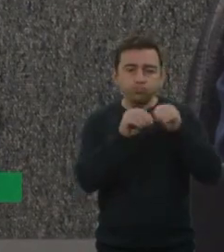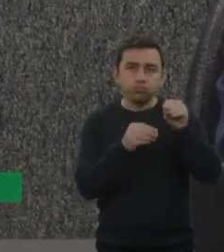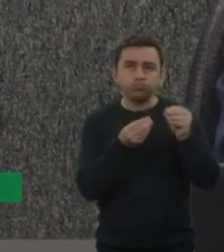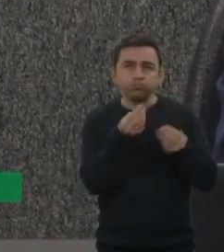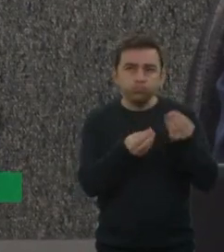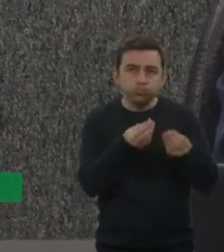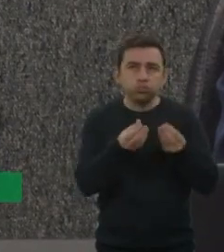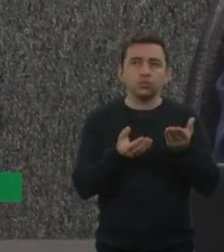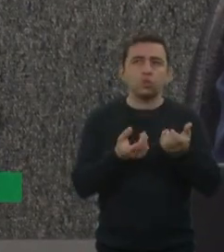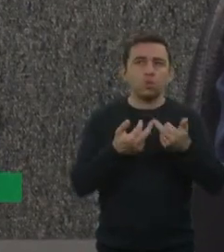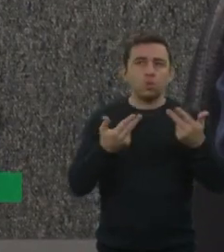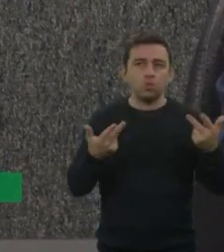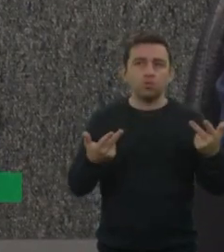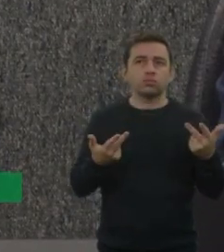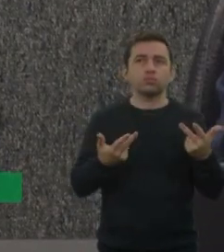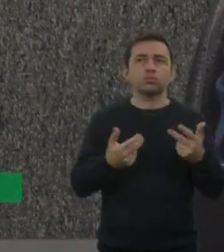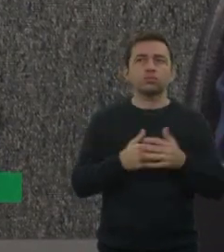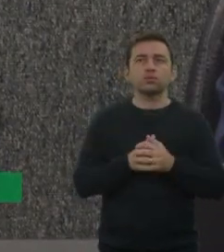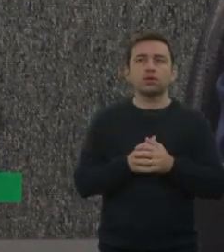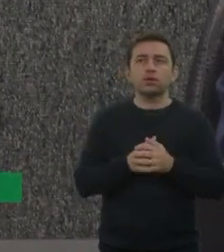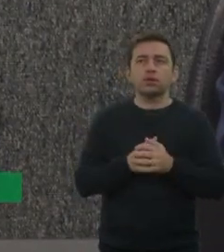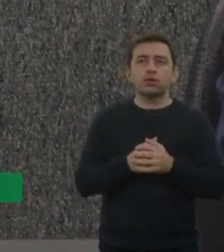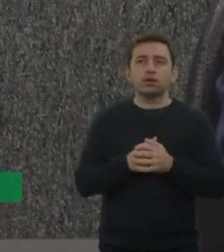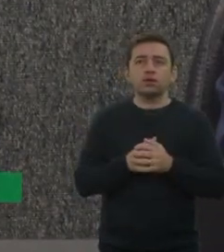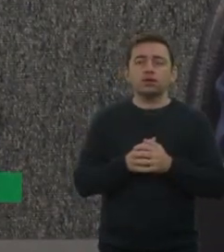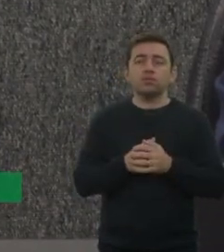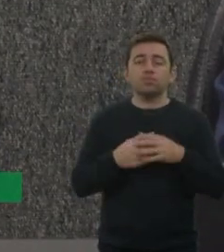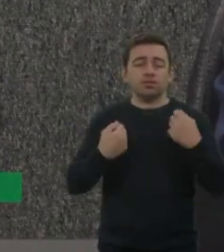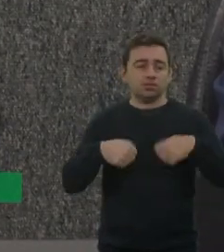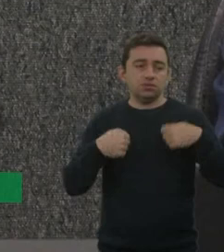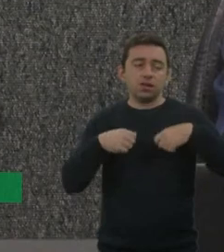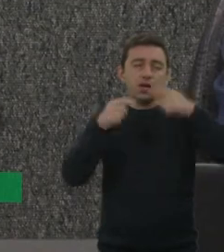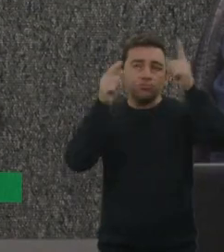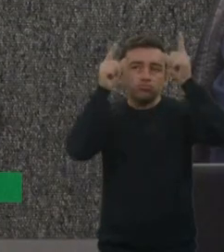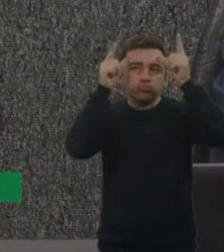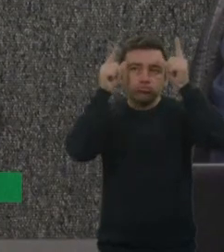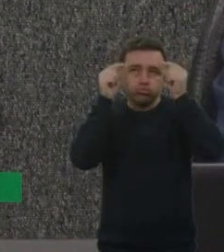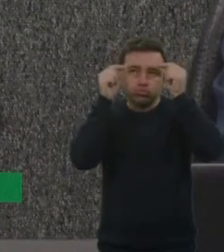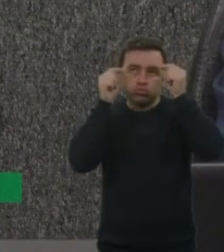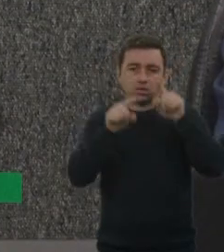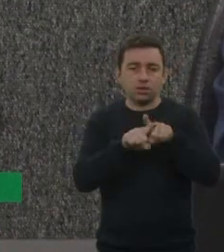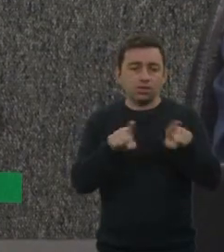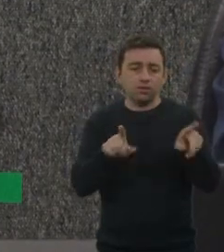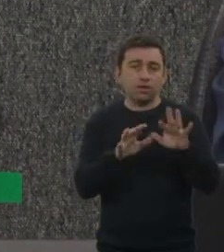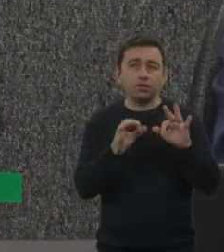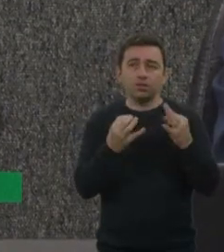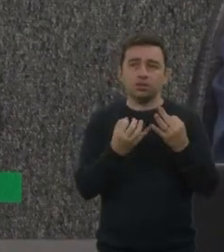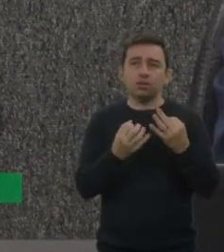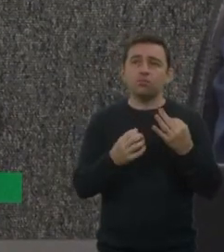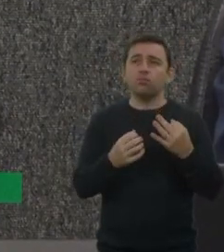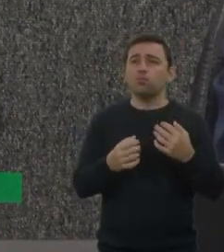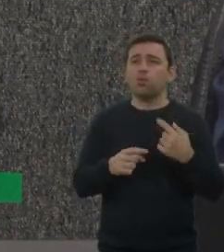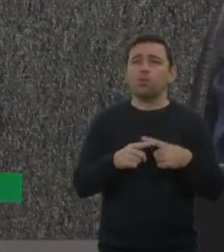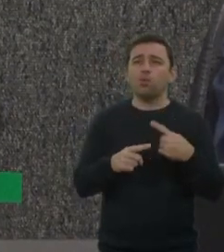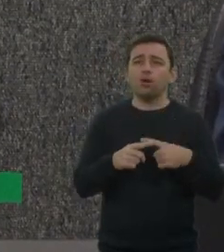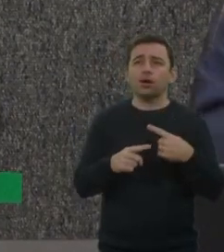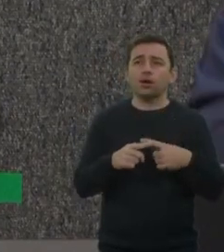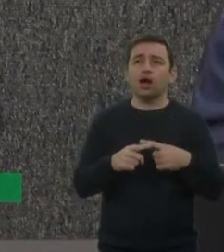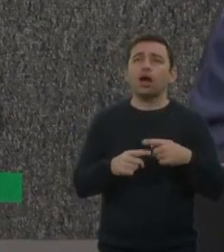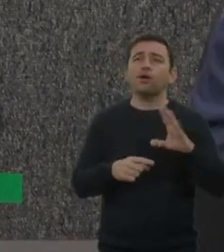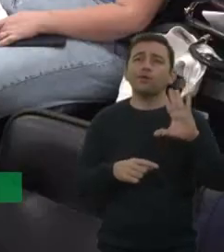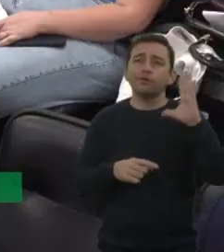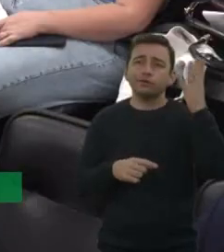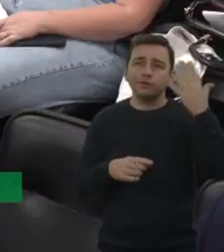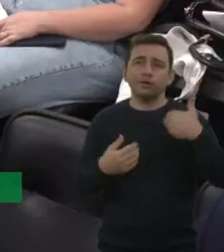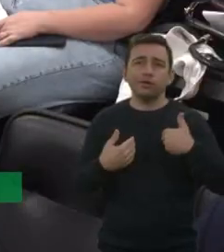clínico é reversível, a gente alivia o coração. Digo isso, gente, como filha de uma senhora que partiu com 94